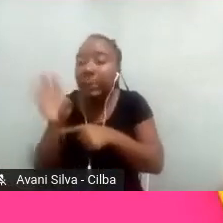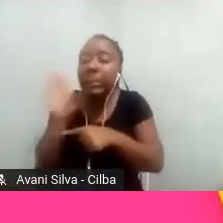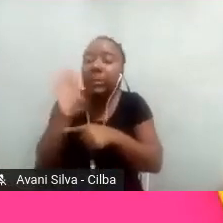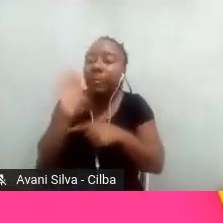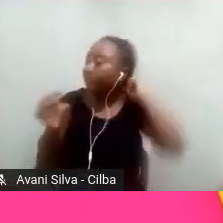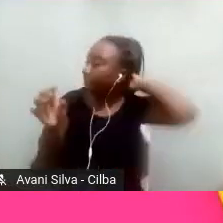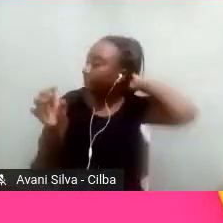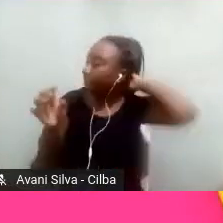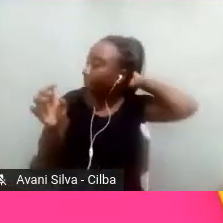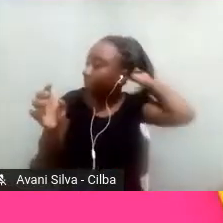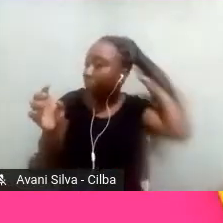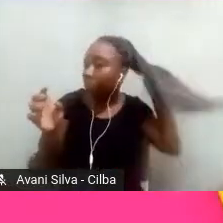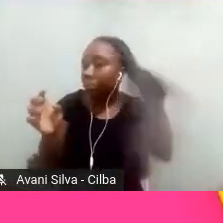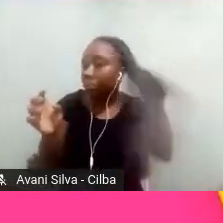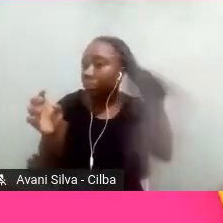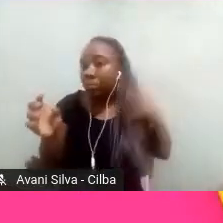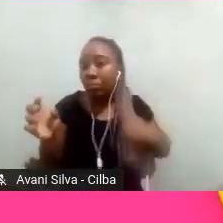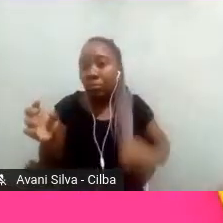Ó,